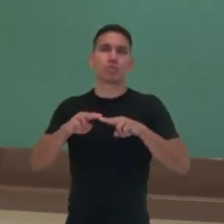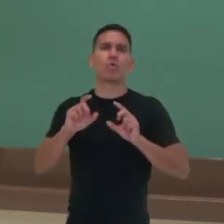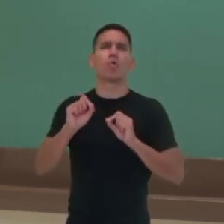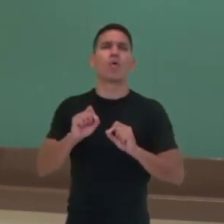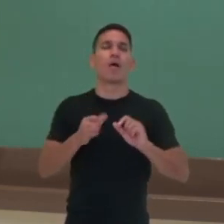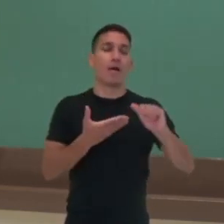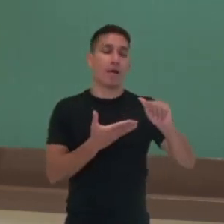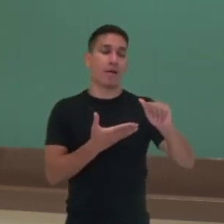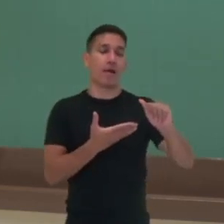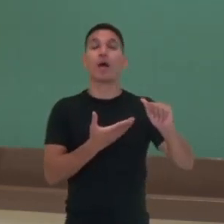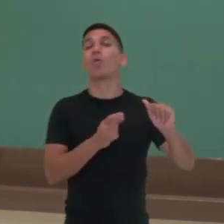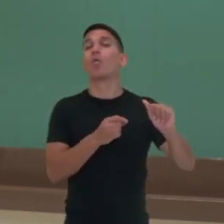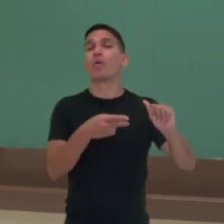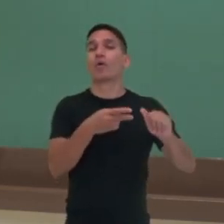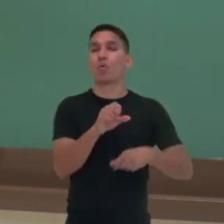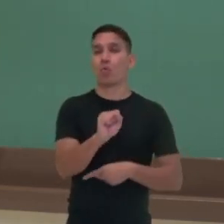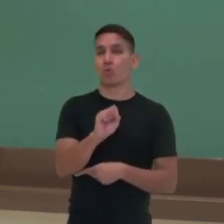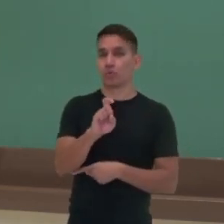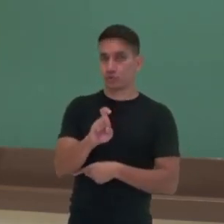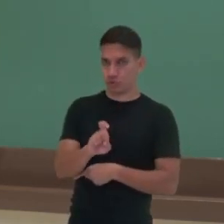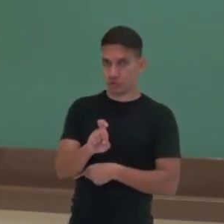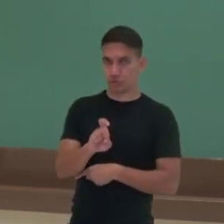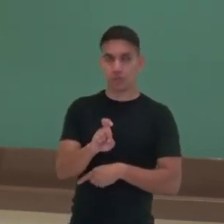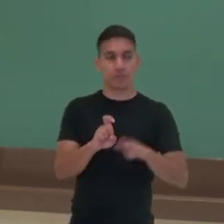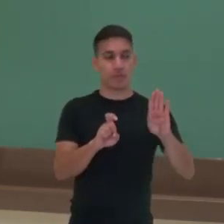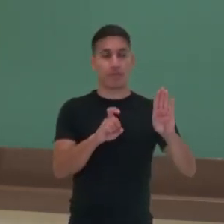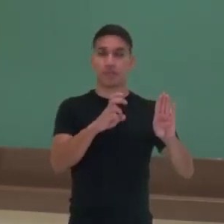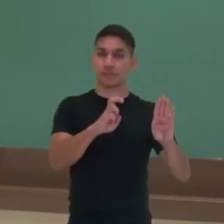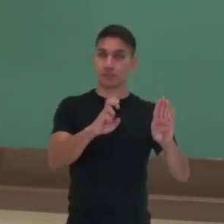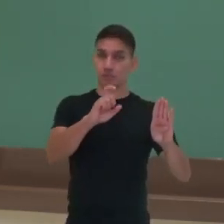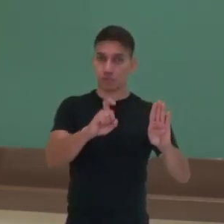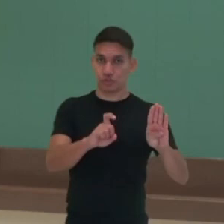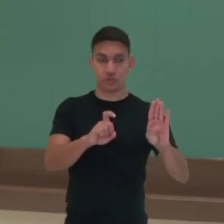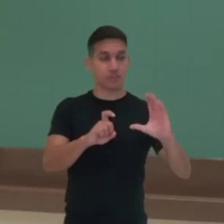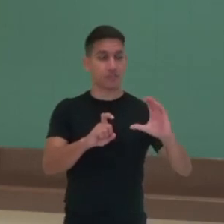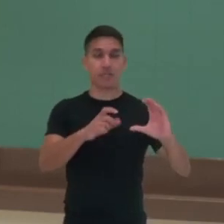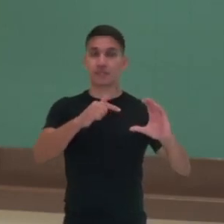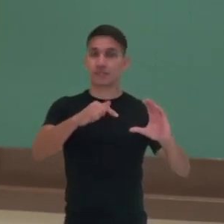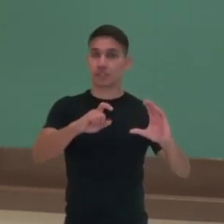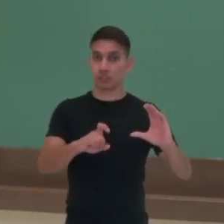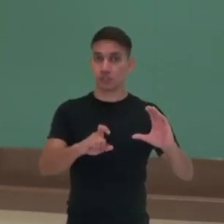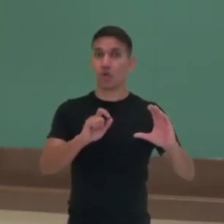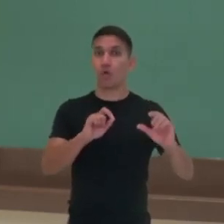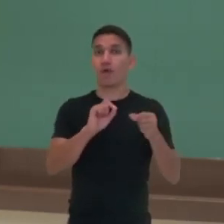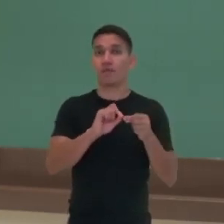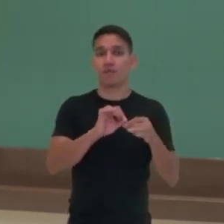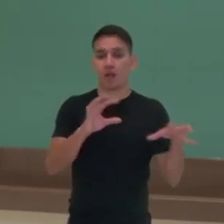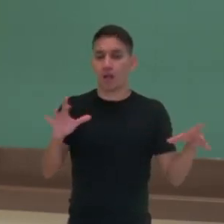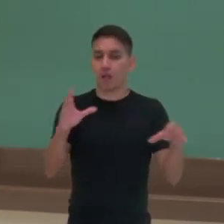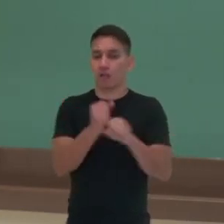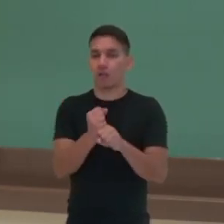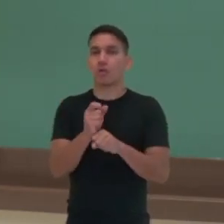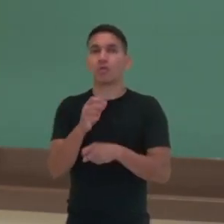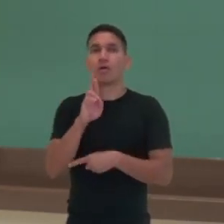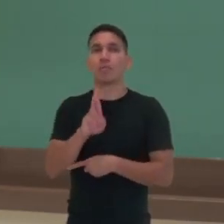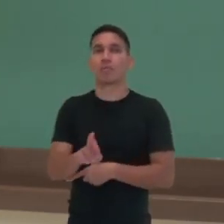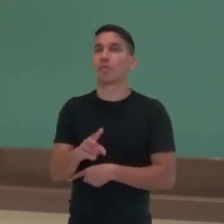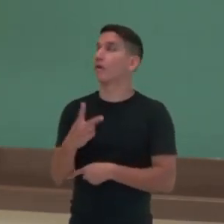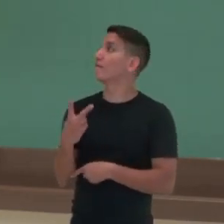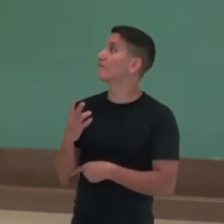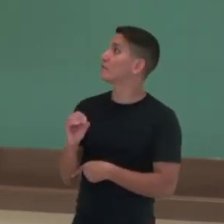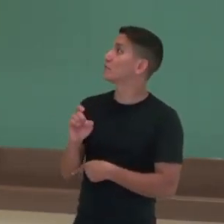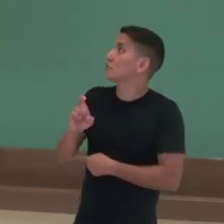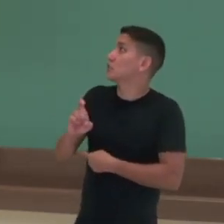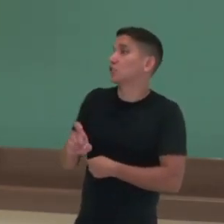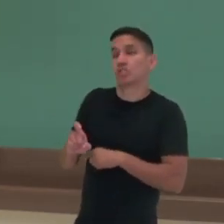igual a 8x, B igual a 5x, C igual a 7x. Fazendo a soma, nós temos que